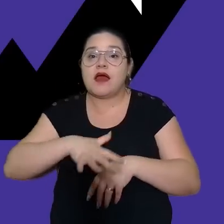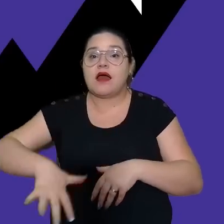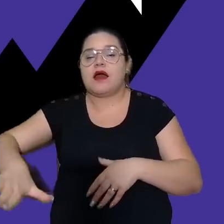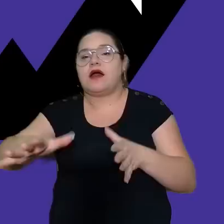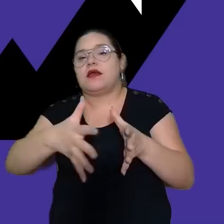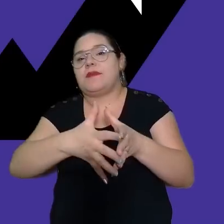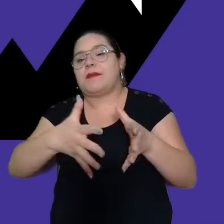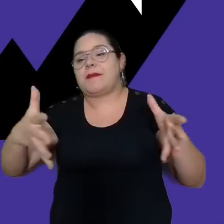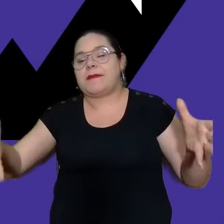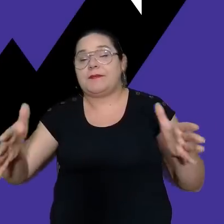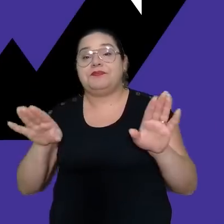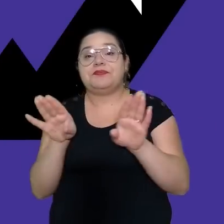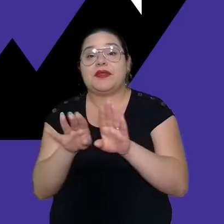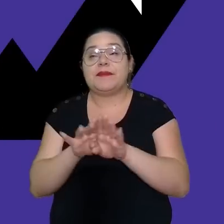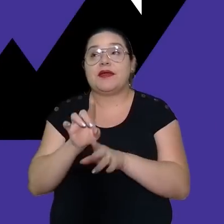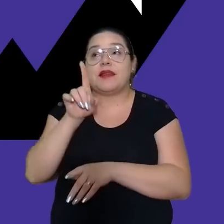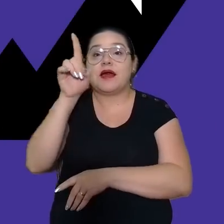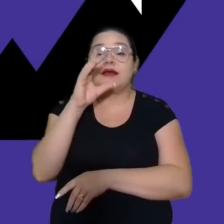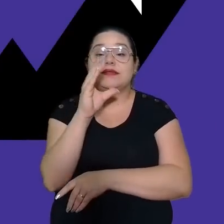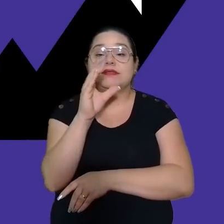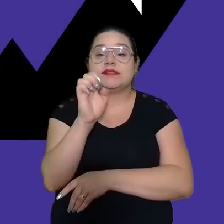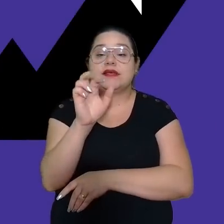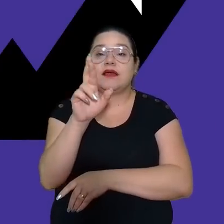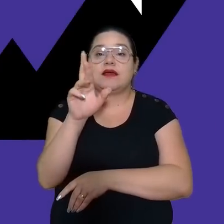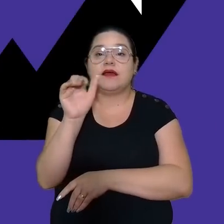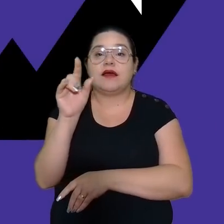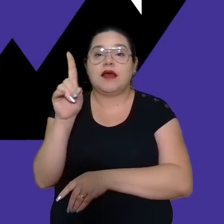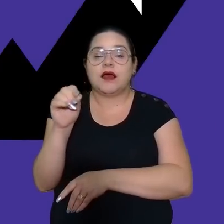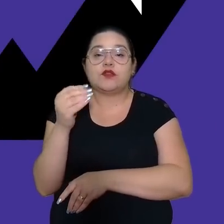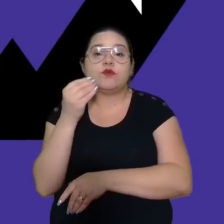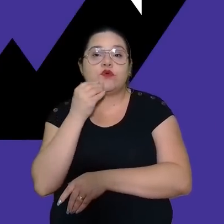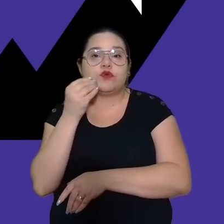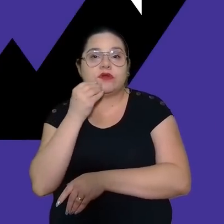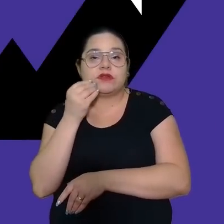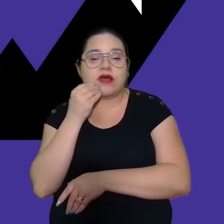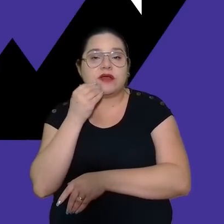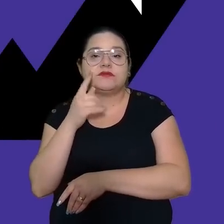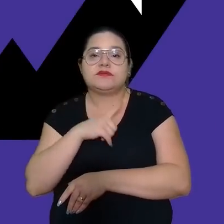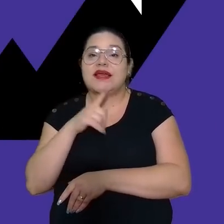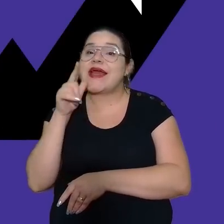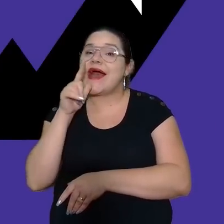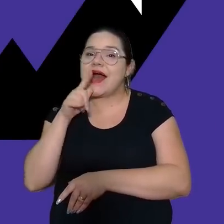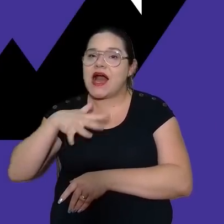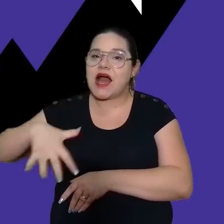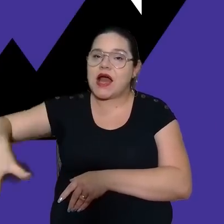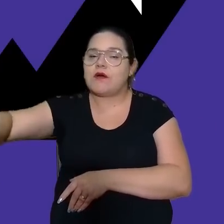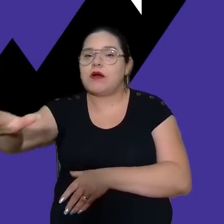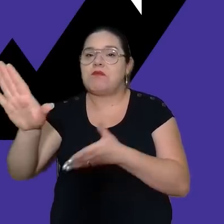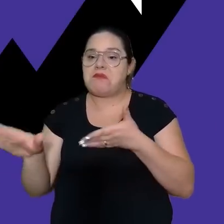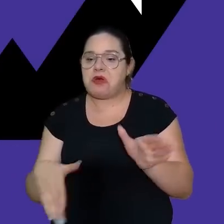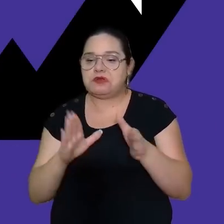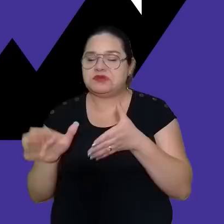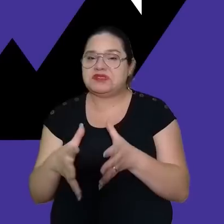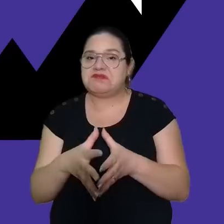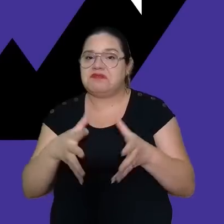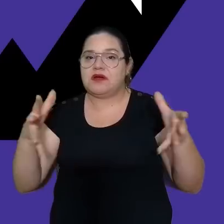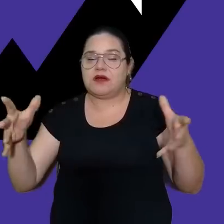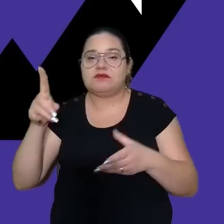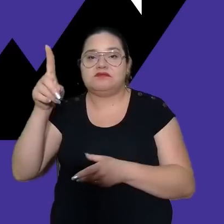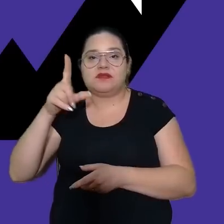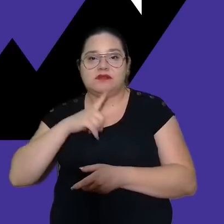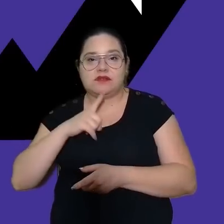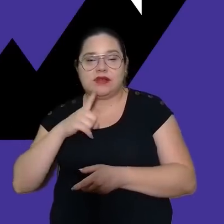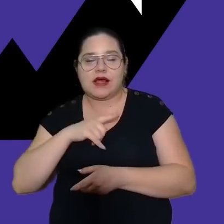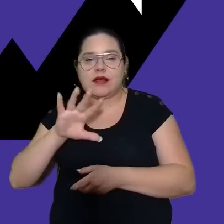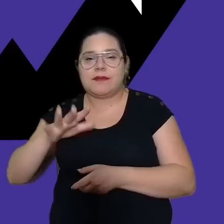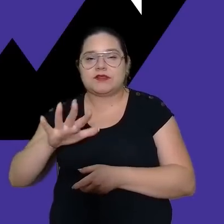é uma grande oportunidade, é irrigado, consegue produtividades bastante altas na nossa região, que pega aí mais o sul